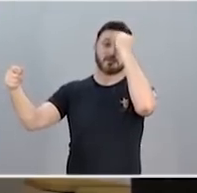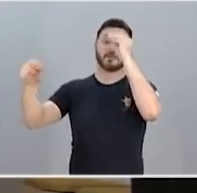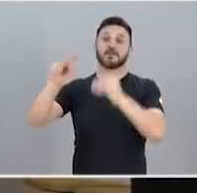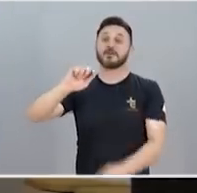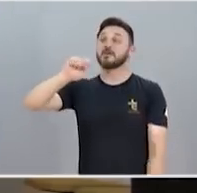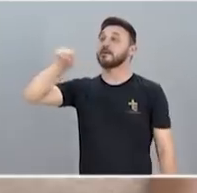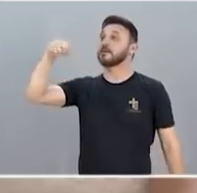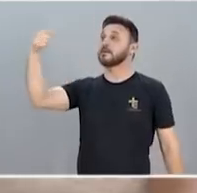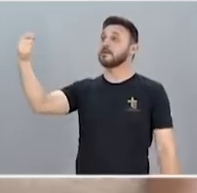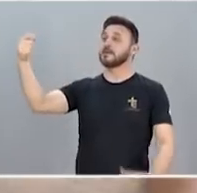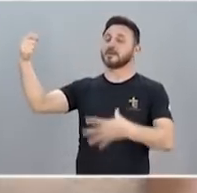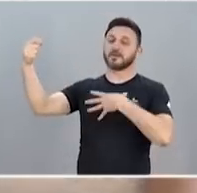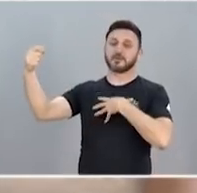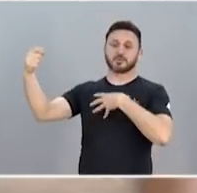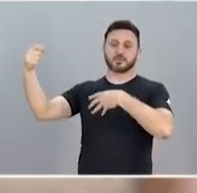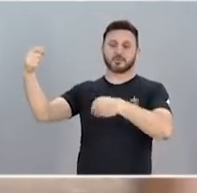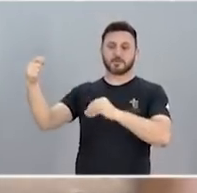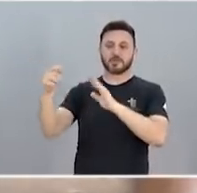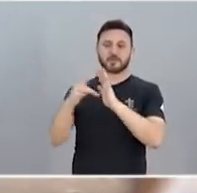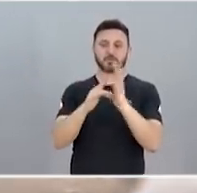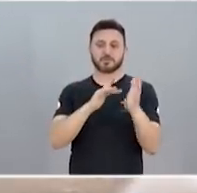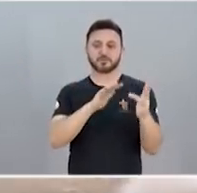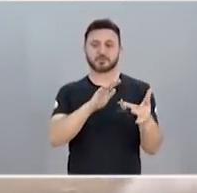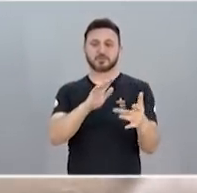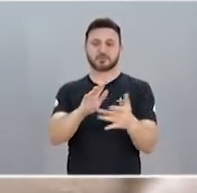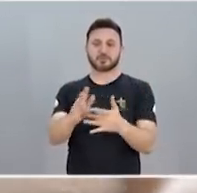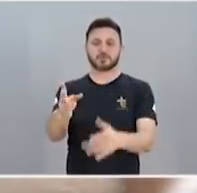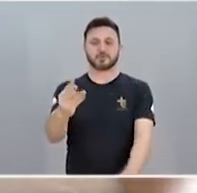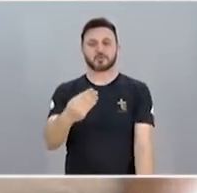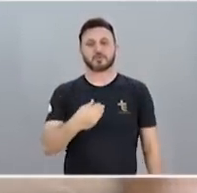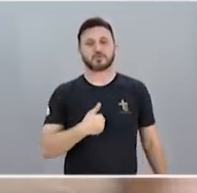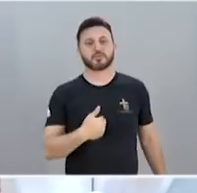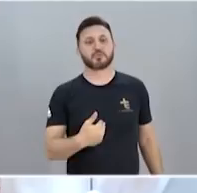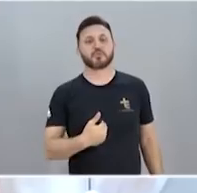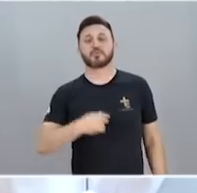Pai e do Filho